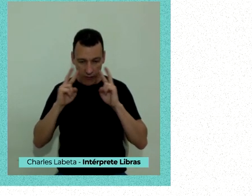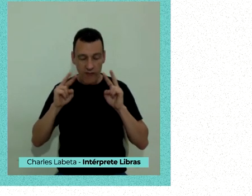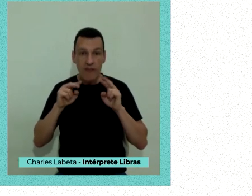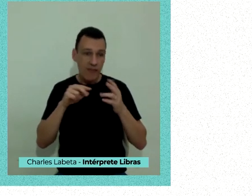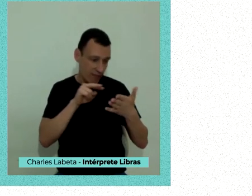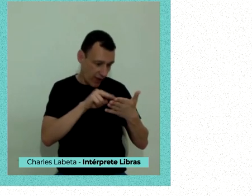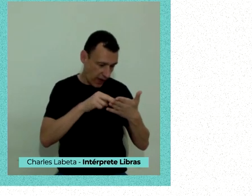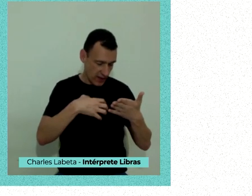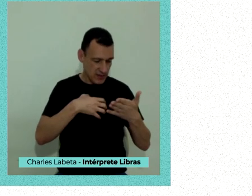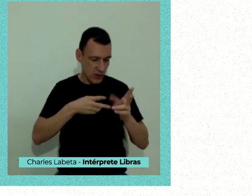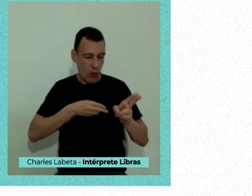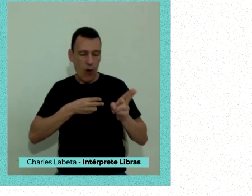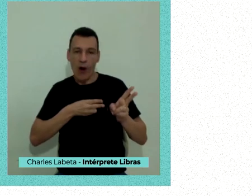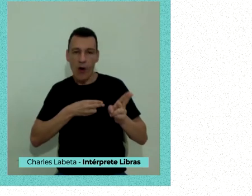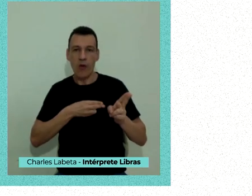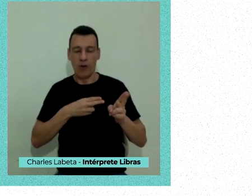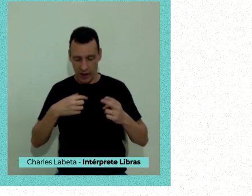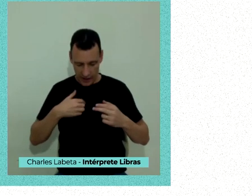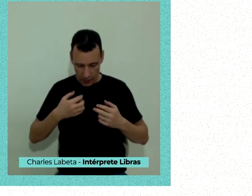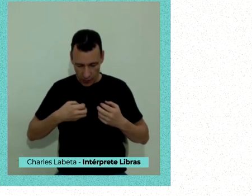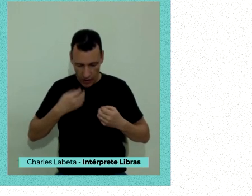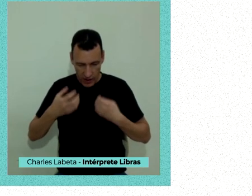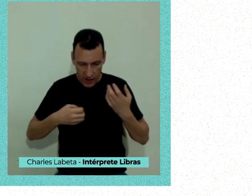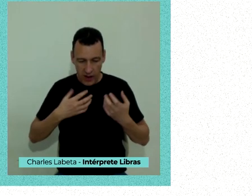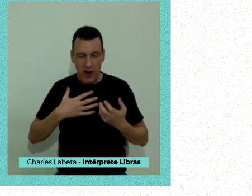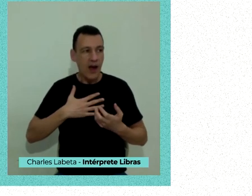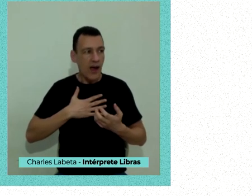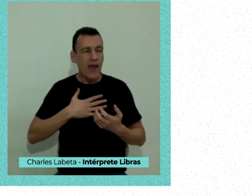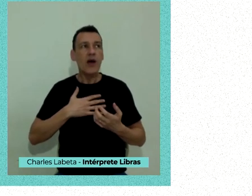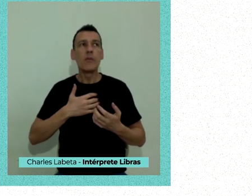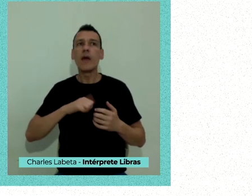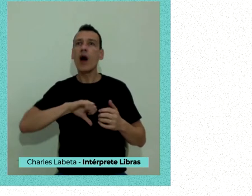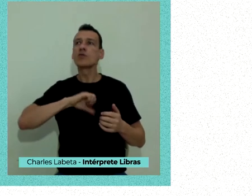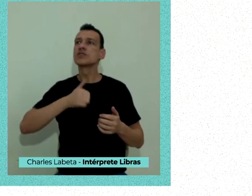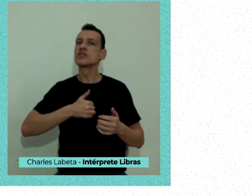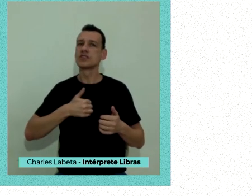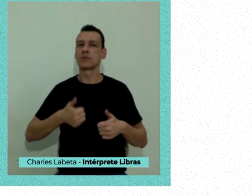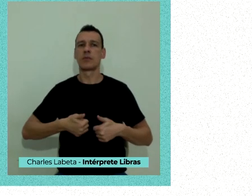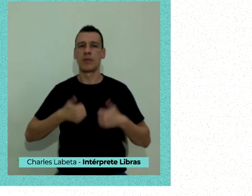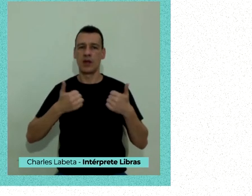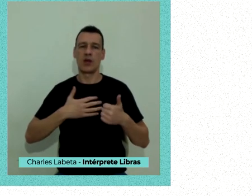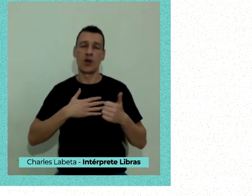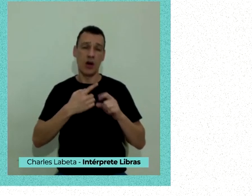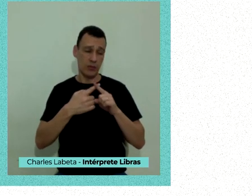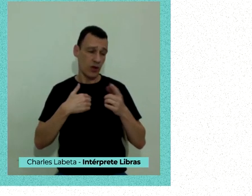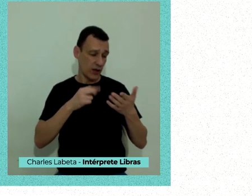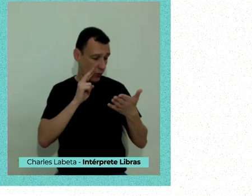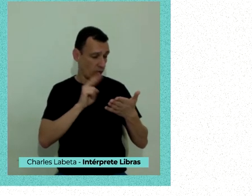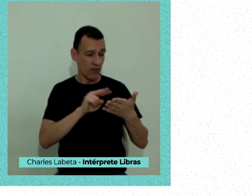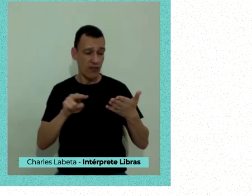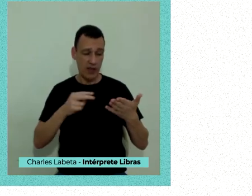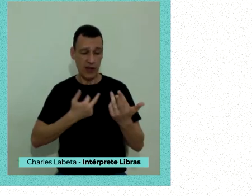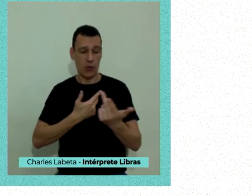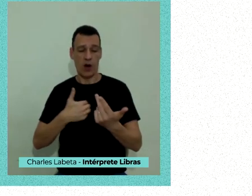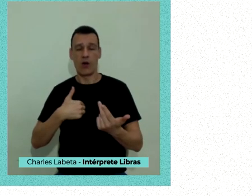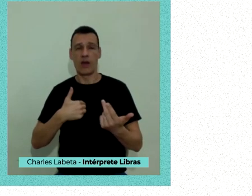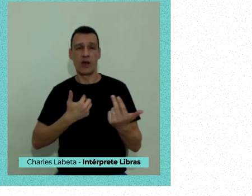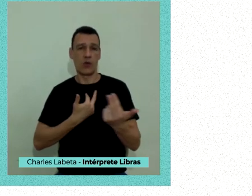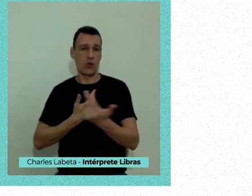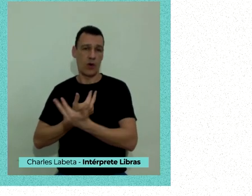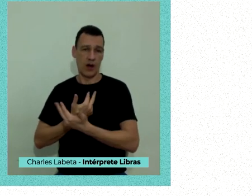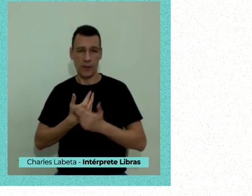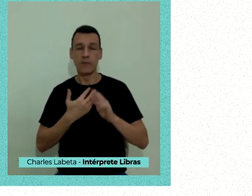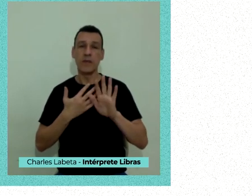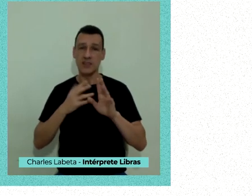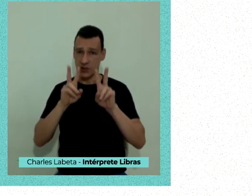indivíduo e formar a sua autoestima. E é importante a gente falar sobre a autoestima das crianças negras, que ela não está só relacionada